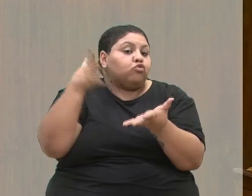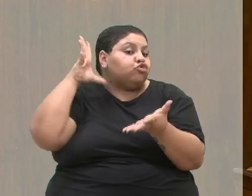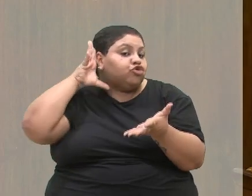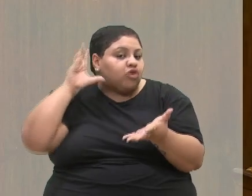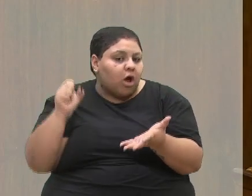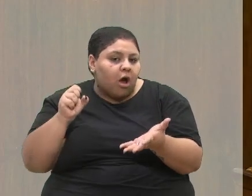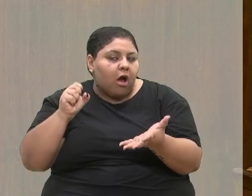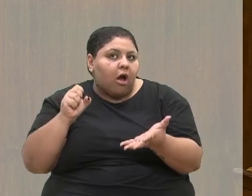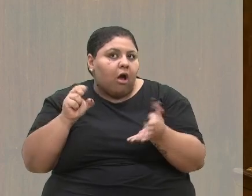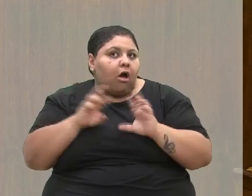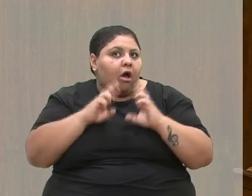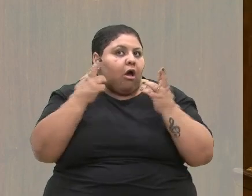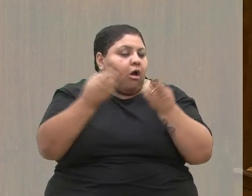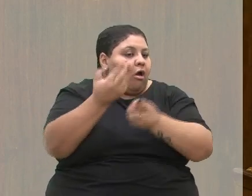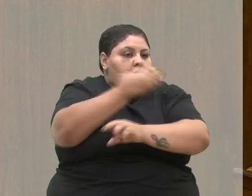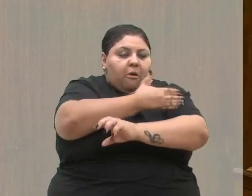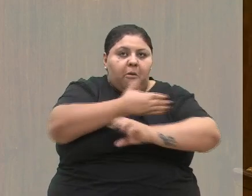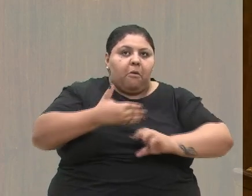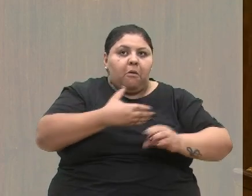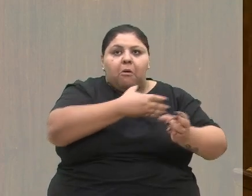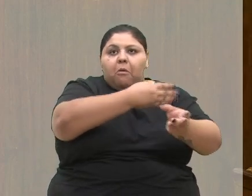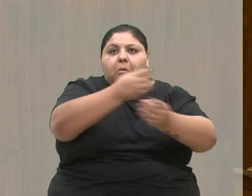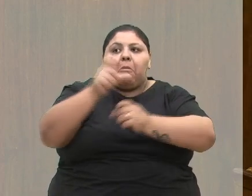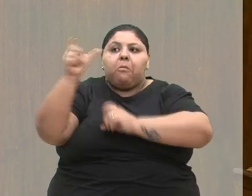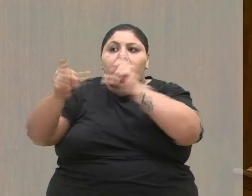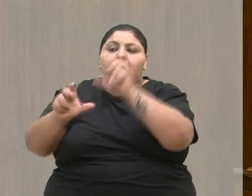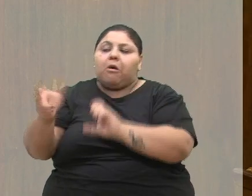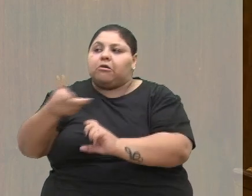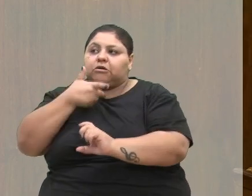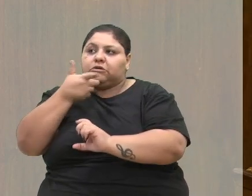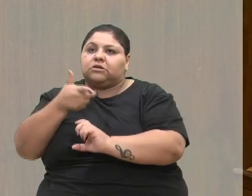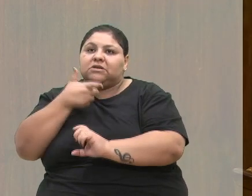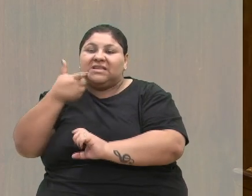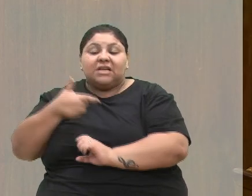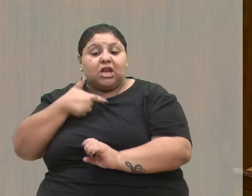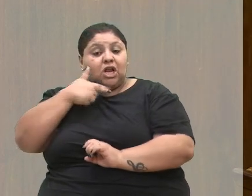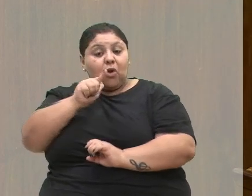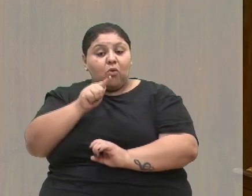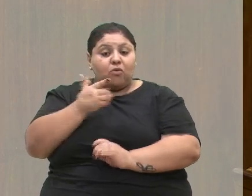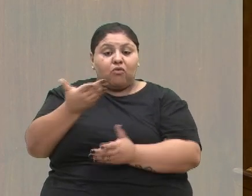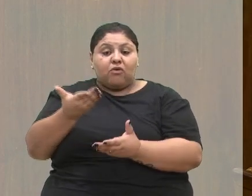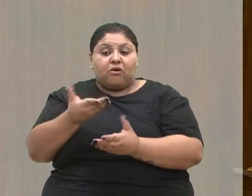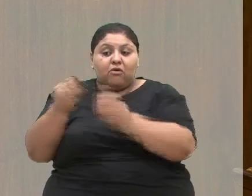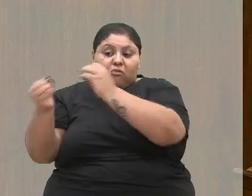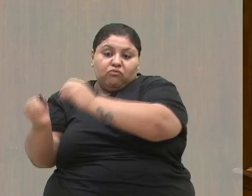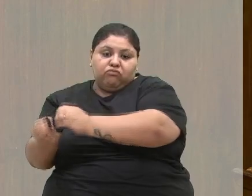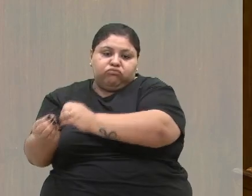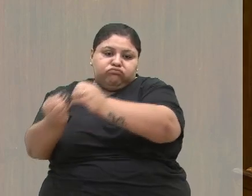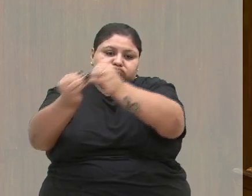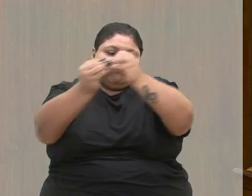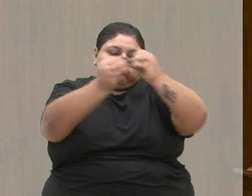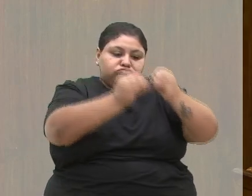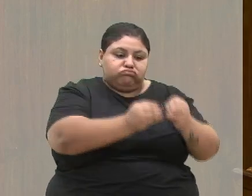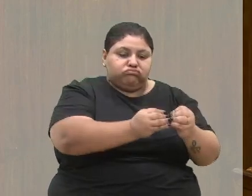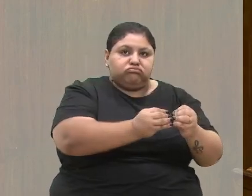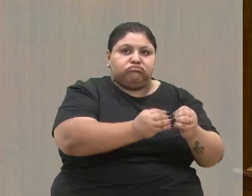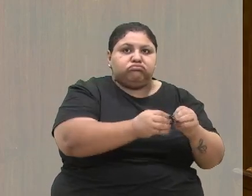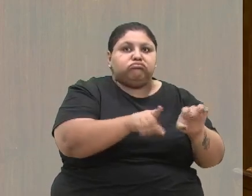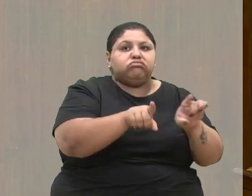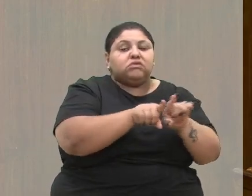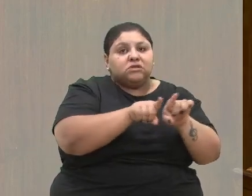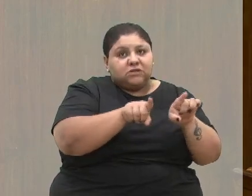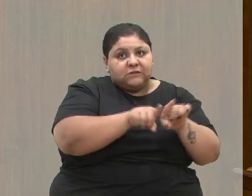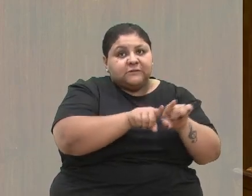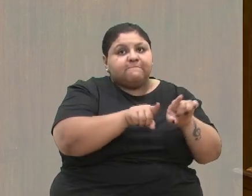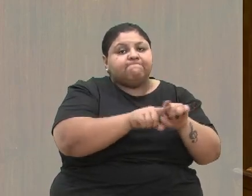em audiências públicas várias vezes pessoas dizendo que não conseguem, às vezes, se deslocar, inclusive por a questão